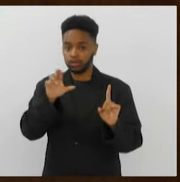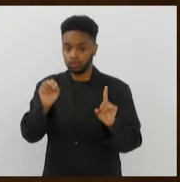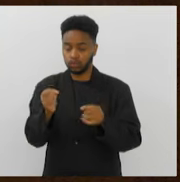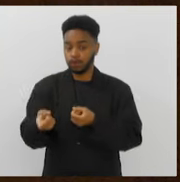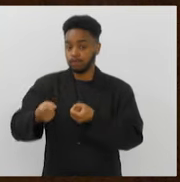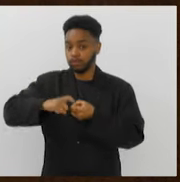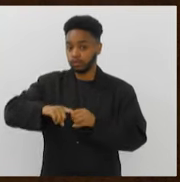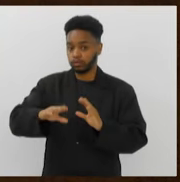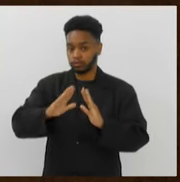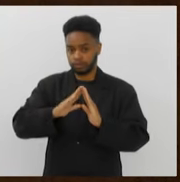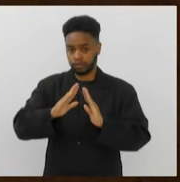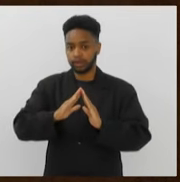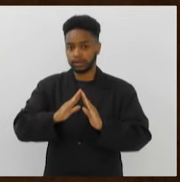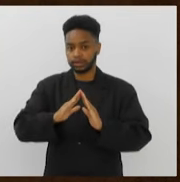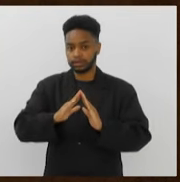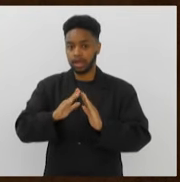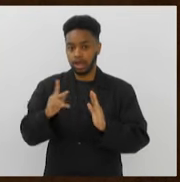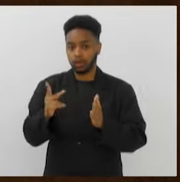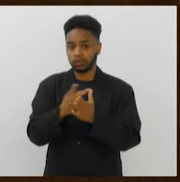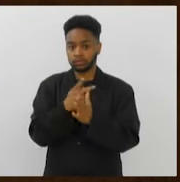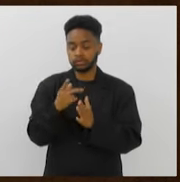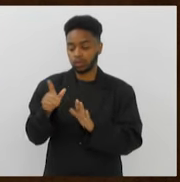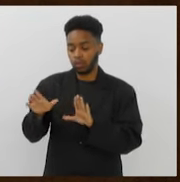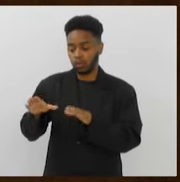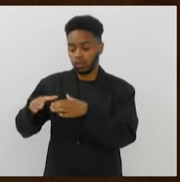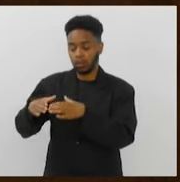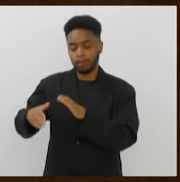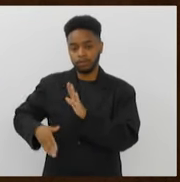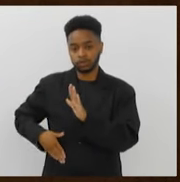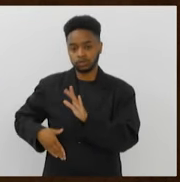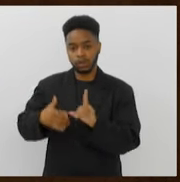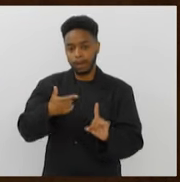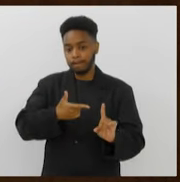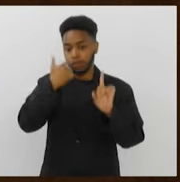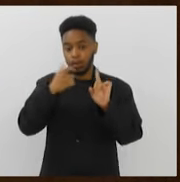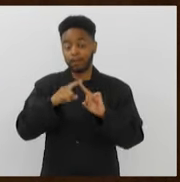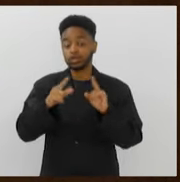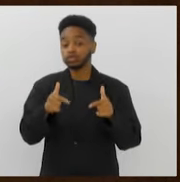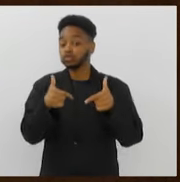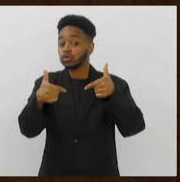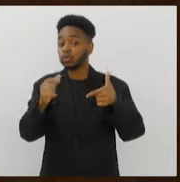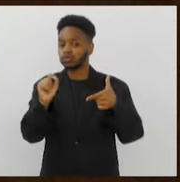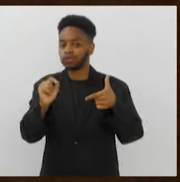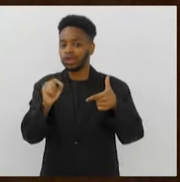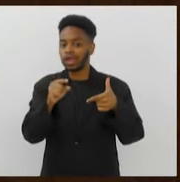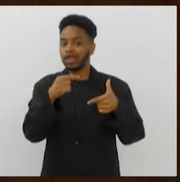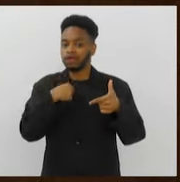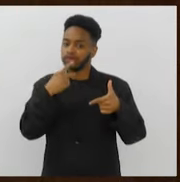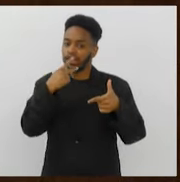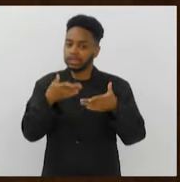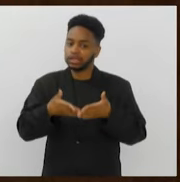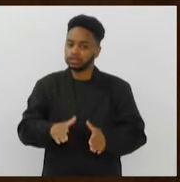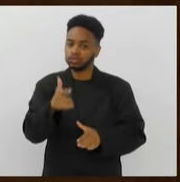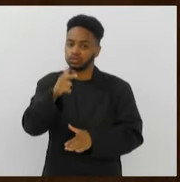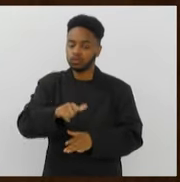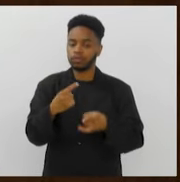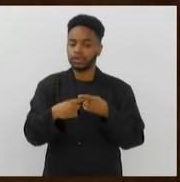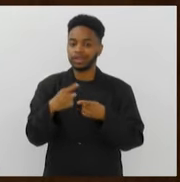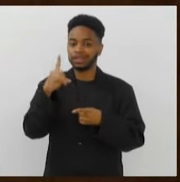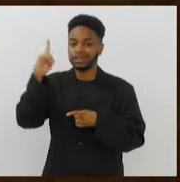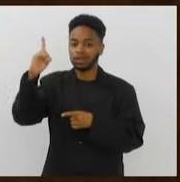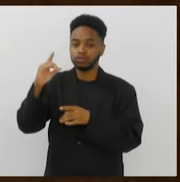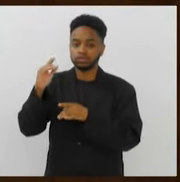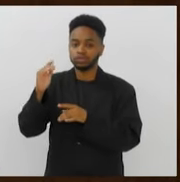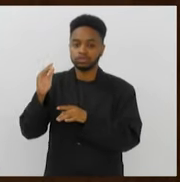casa, recebeu tiros dos bandidos. Sorte. Aí eu digo, nasceu de novo, foi a mão de Deus. Não